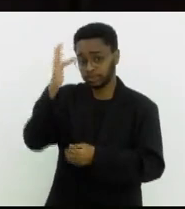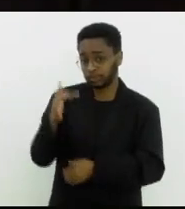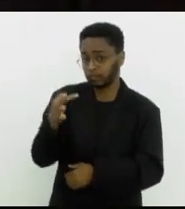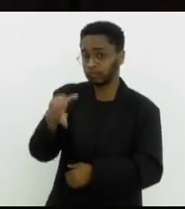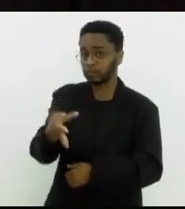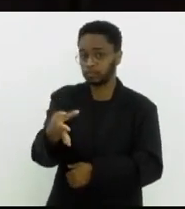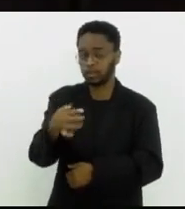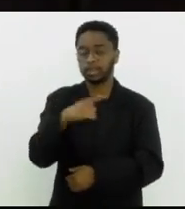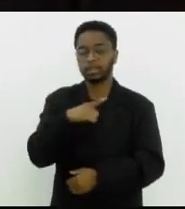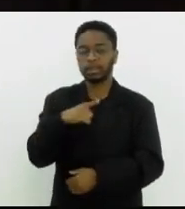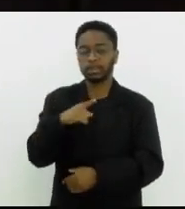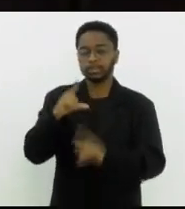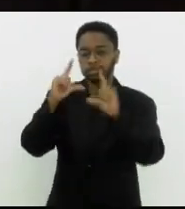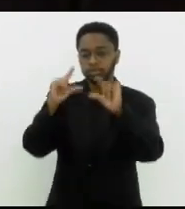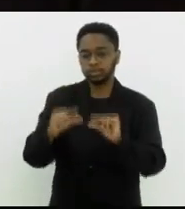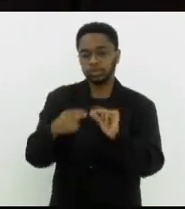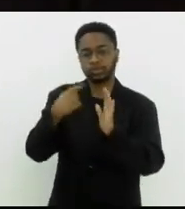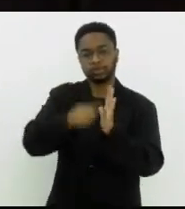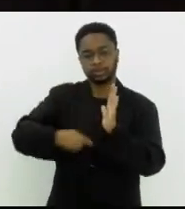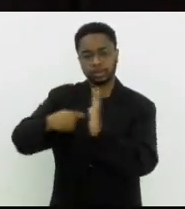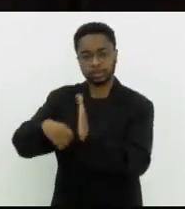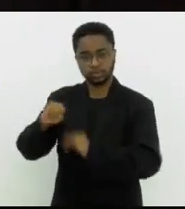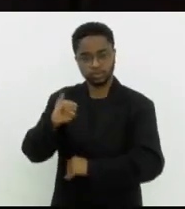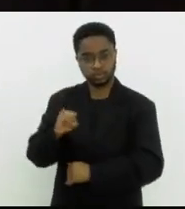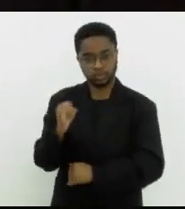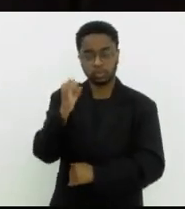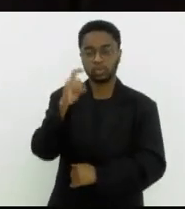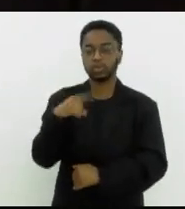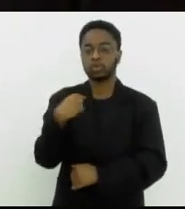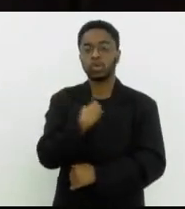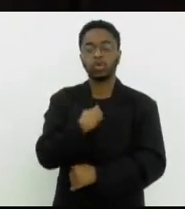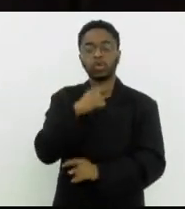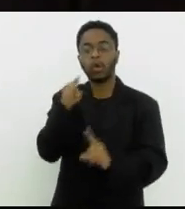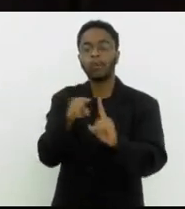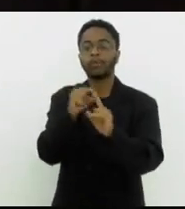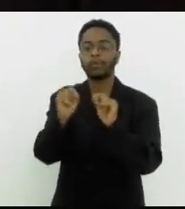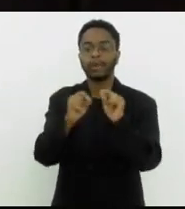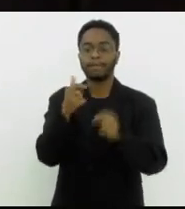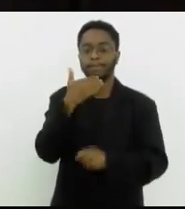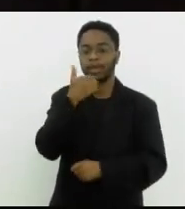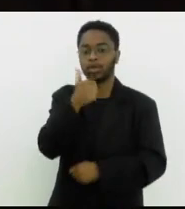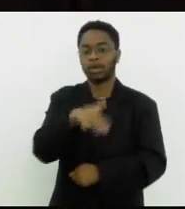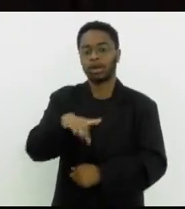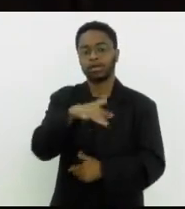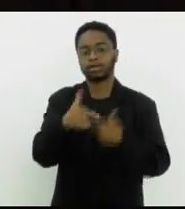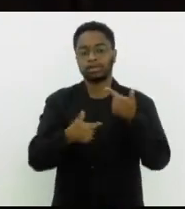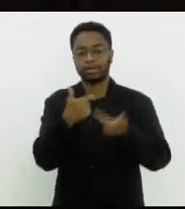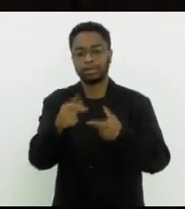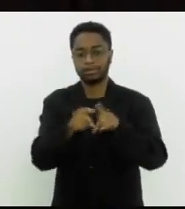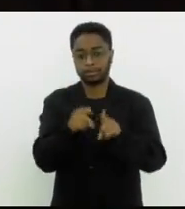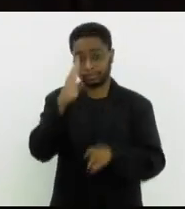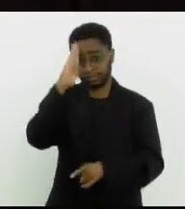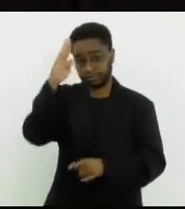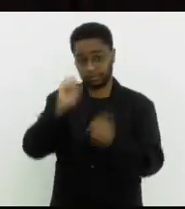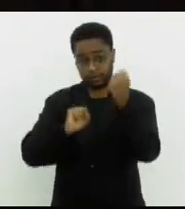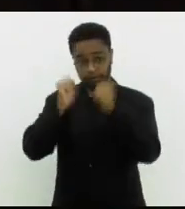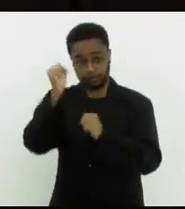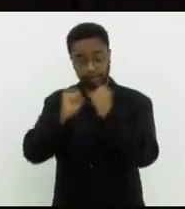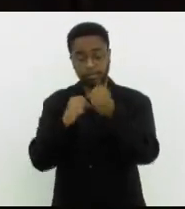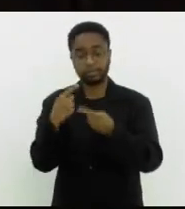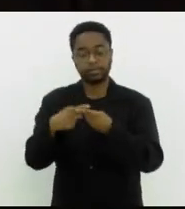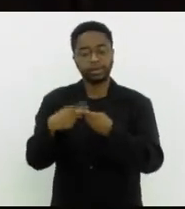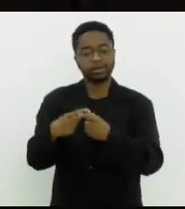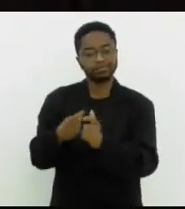a recente redução da taxa de juros, a perspectiva é também de uma melhora no mercado de trabalho, sobretudo para a indústria. A indústria que